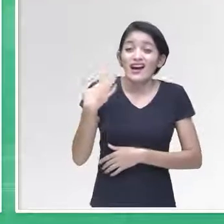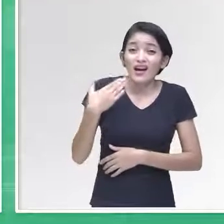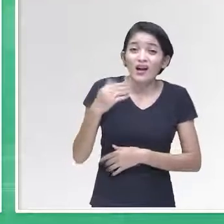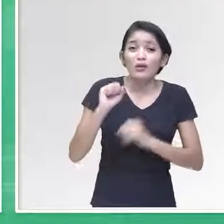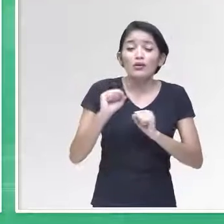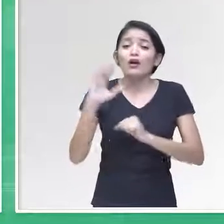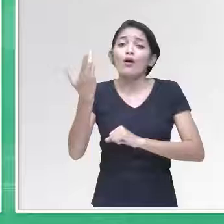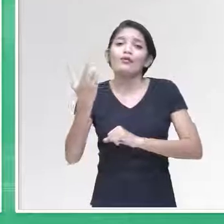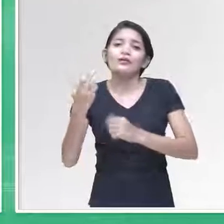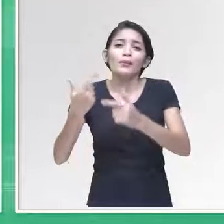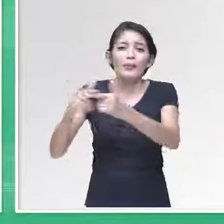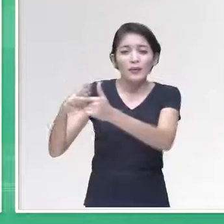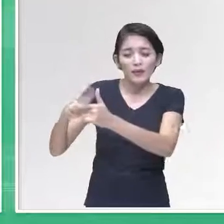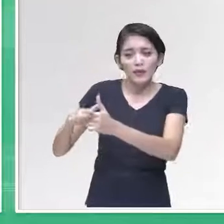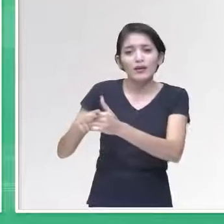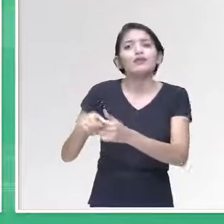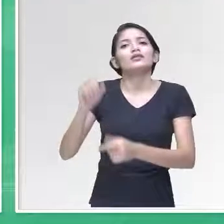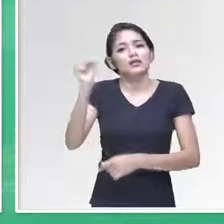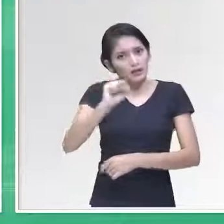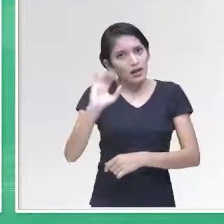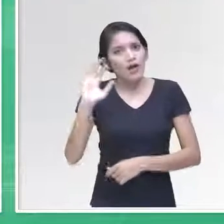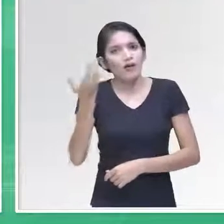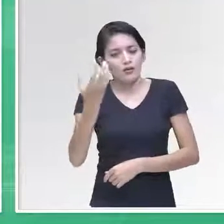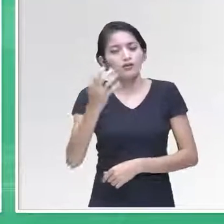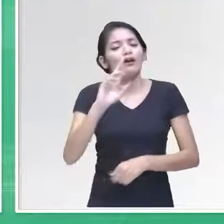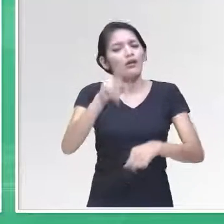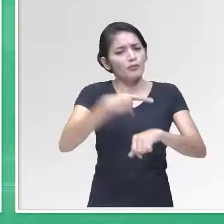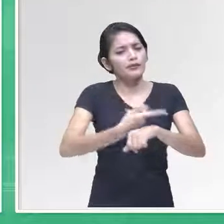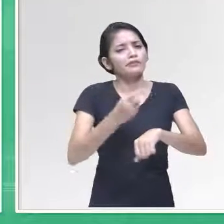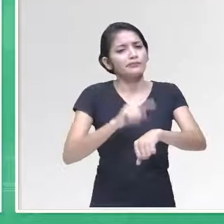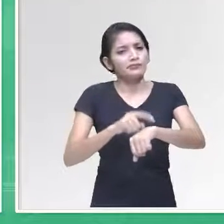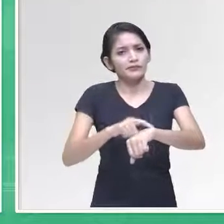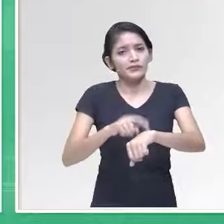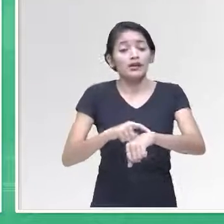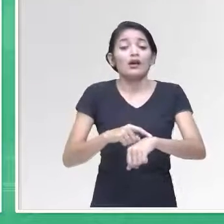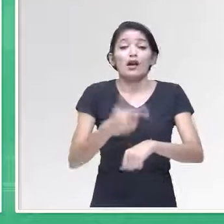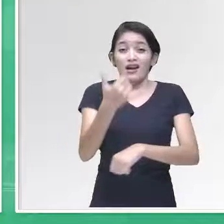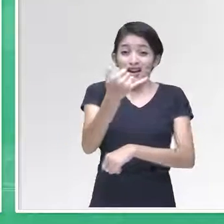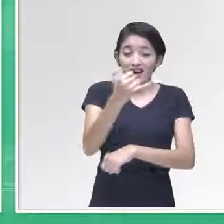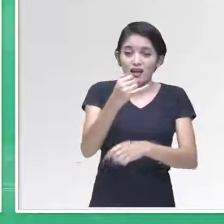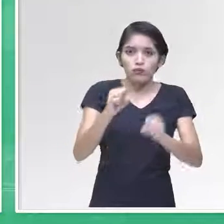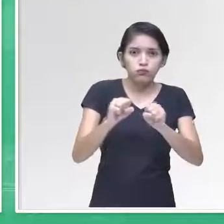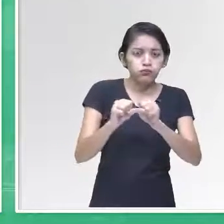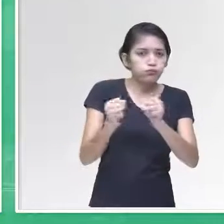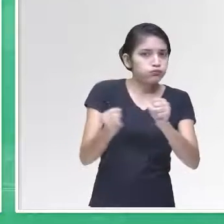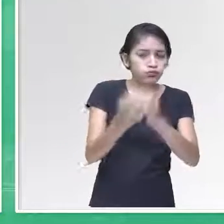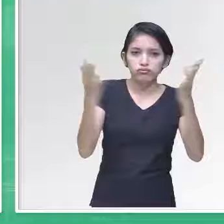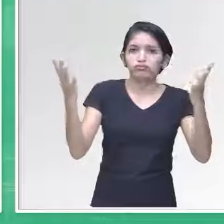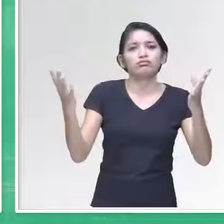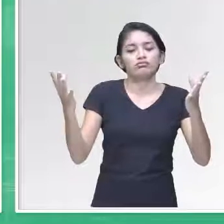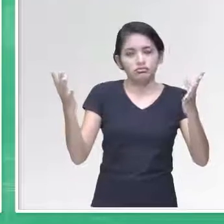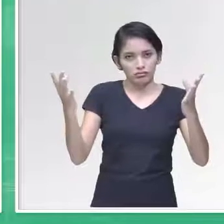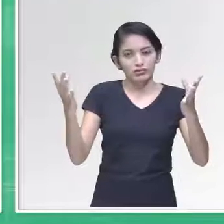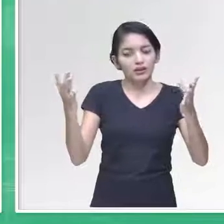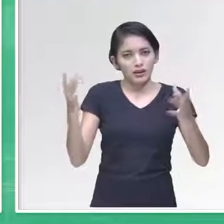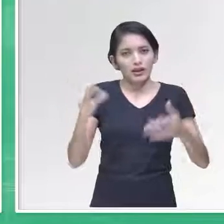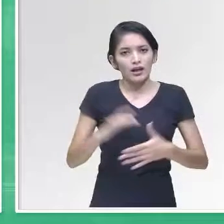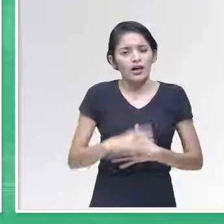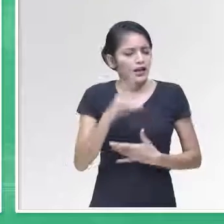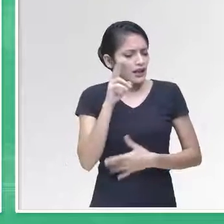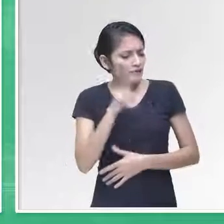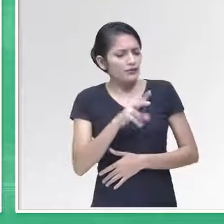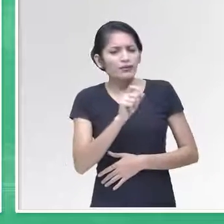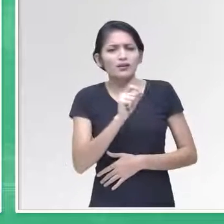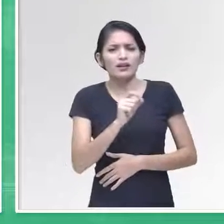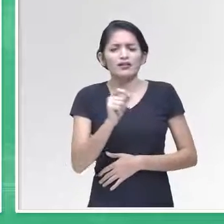reação naquilo. E realmente provocou. Tempos depois, a caneta explodiu, melou foi tudo, deu uma desgraça lá. E aí ele viu que aquilo ali